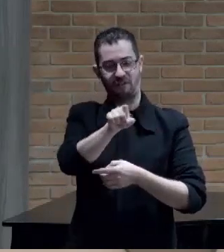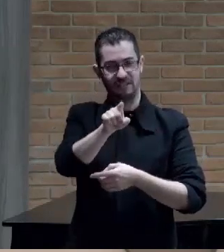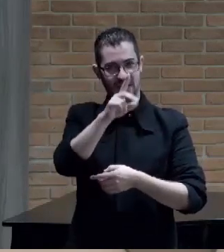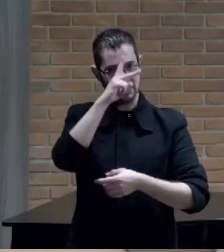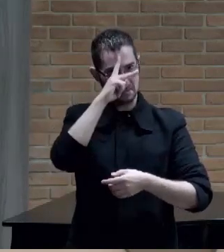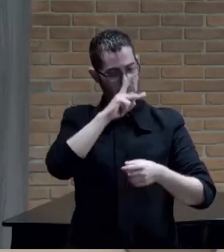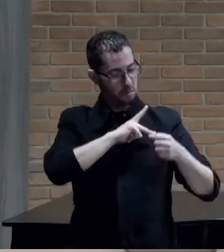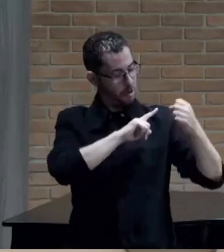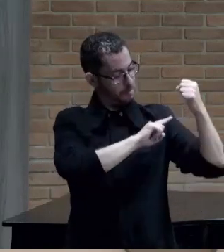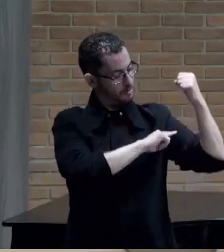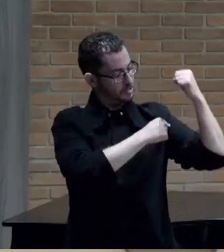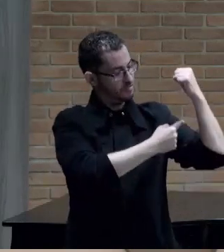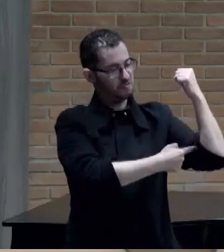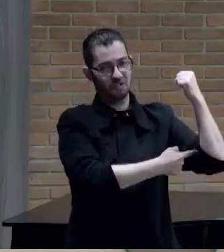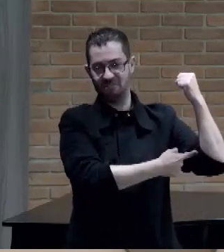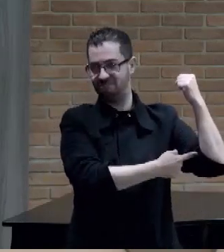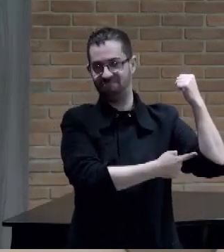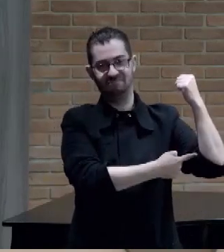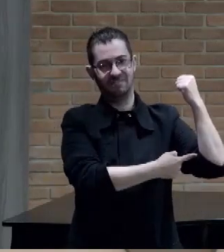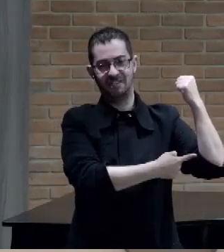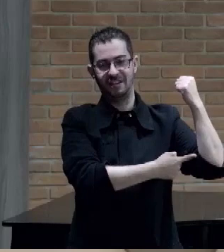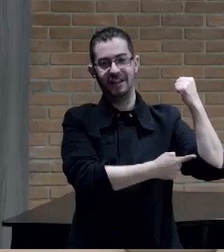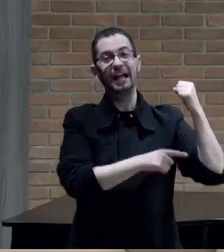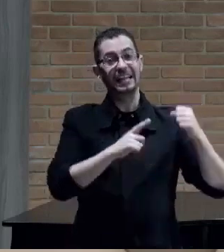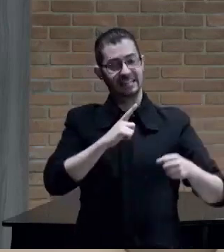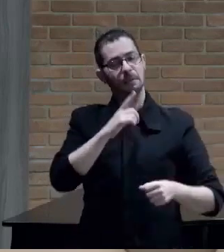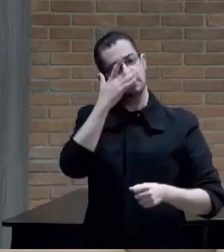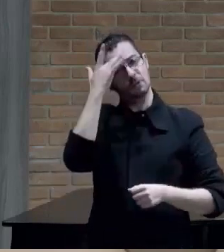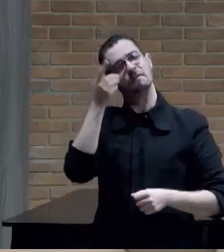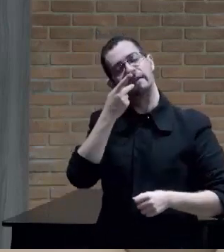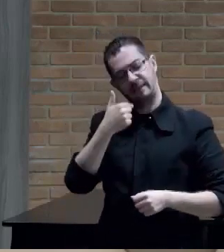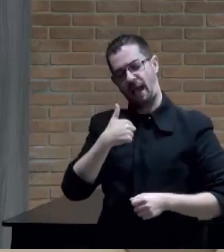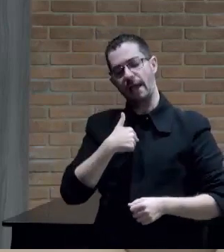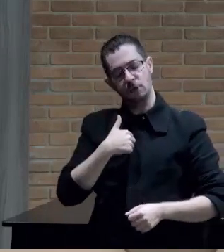Você já ouviu aquela pessoa dizer assim, eu sou uma pessoa de muita fé.